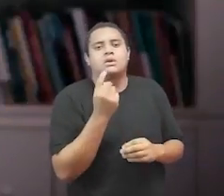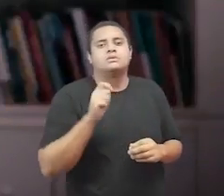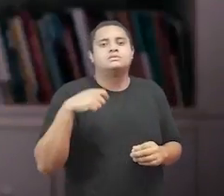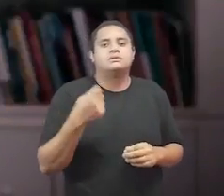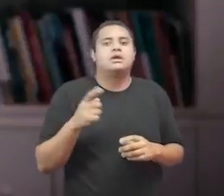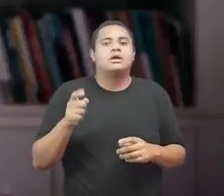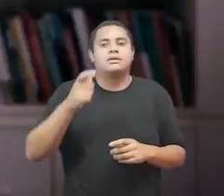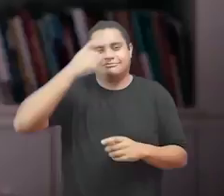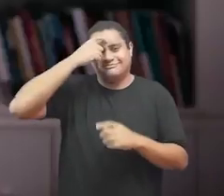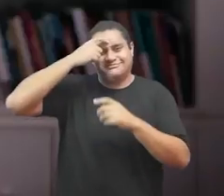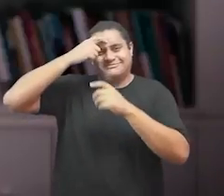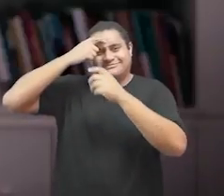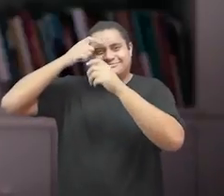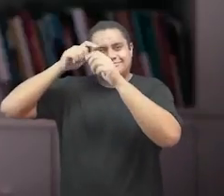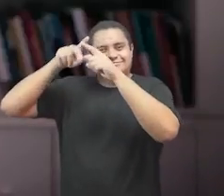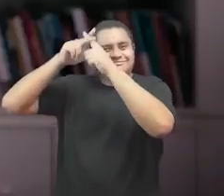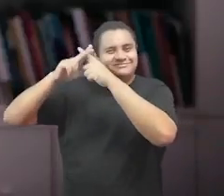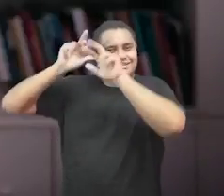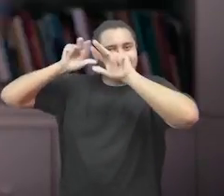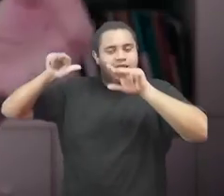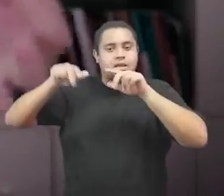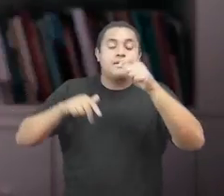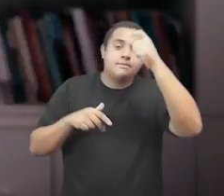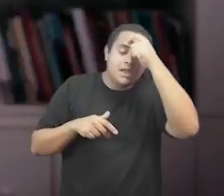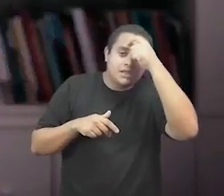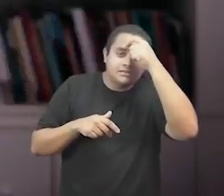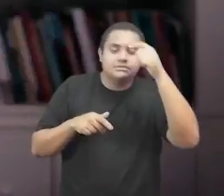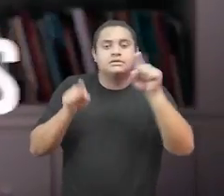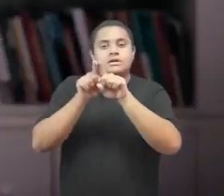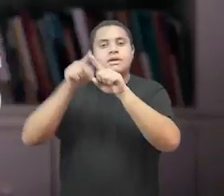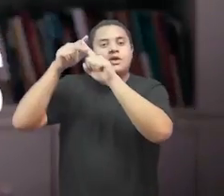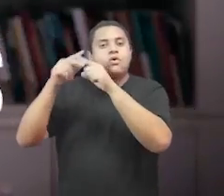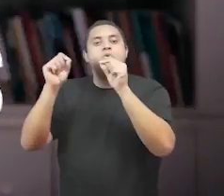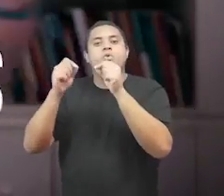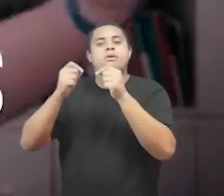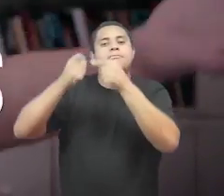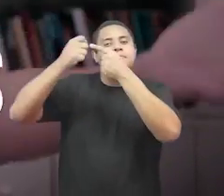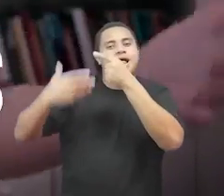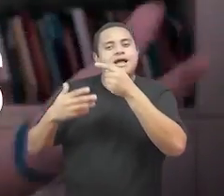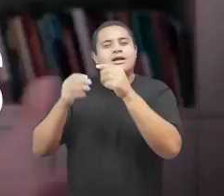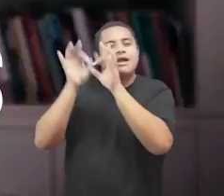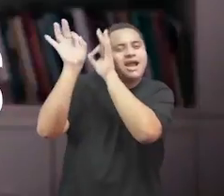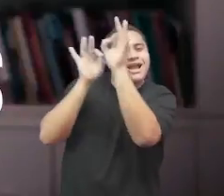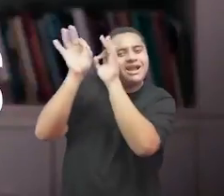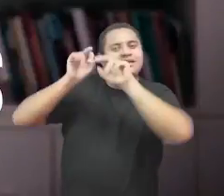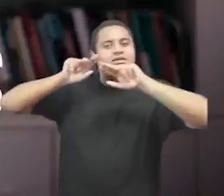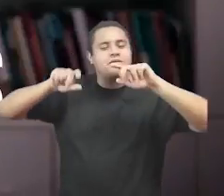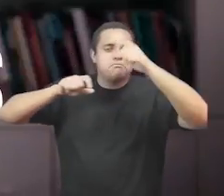estou falando, a palavra seria mindset. Mind, mente, set, configurações. Vem de settings, ou